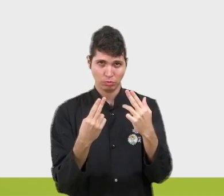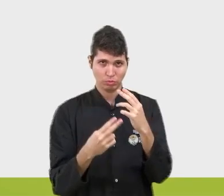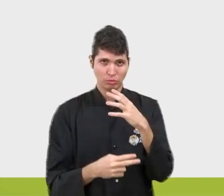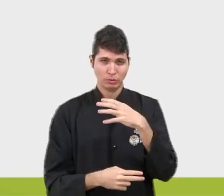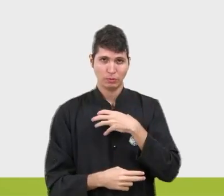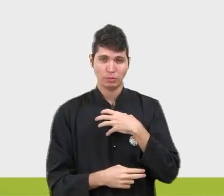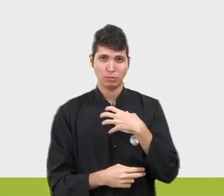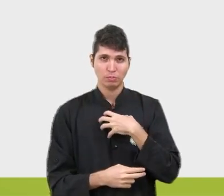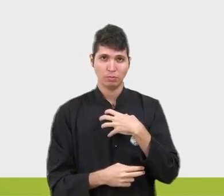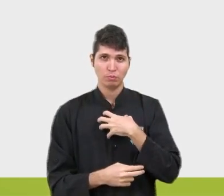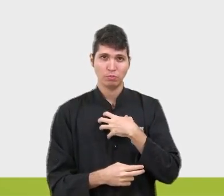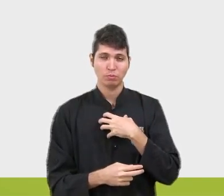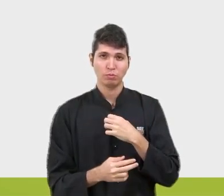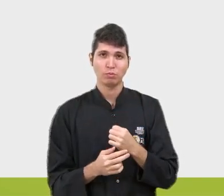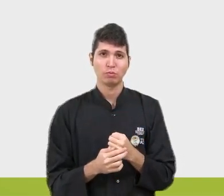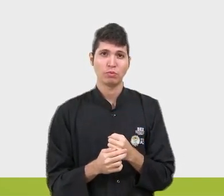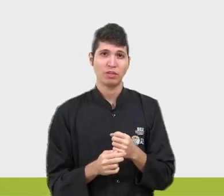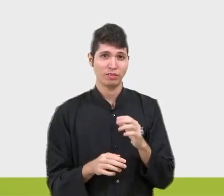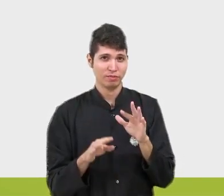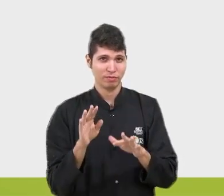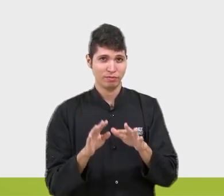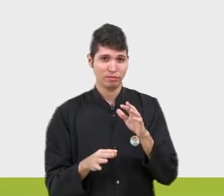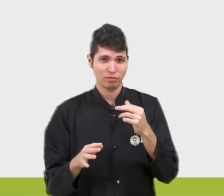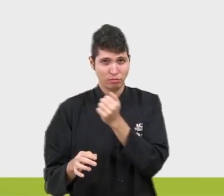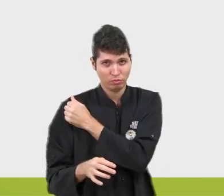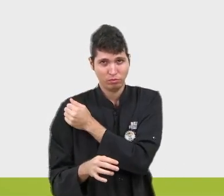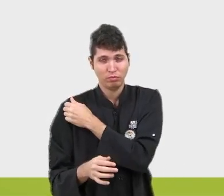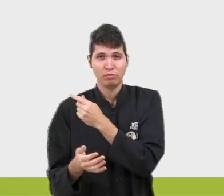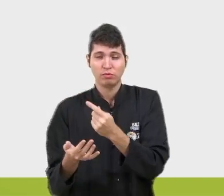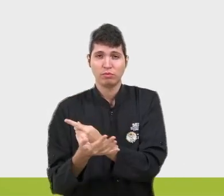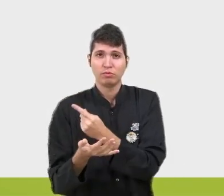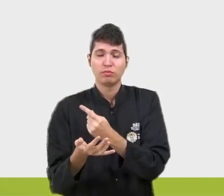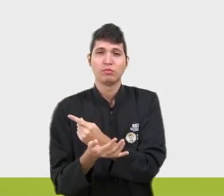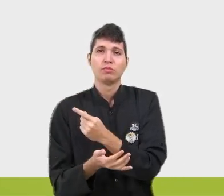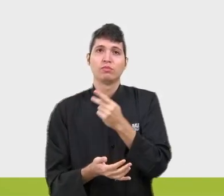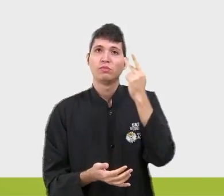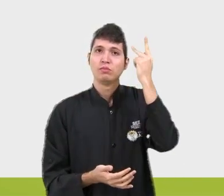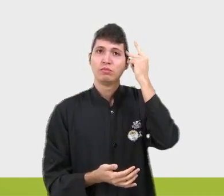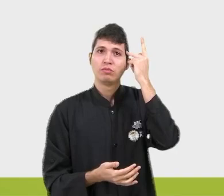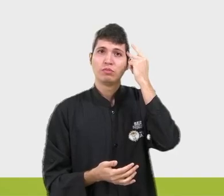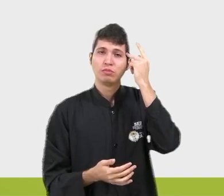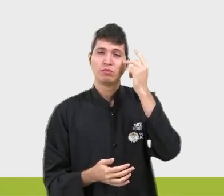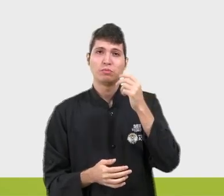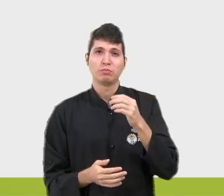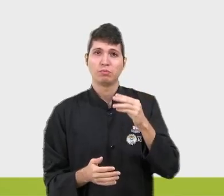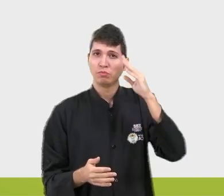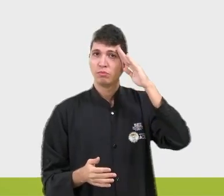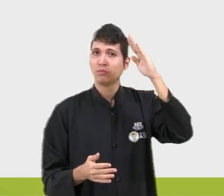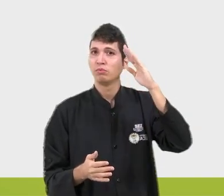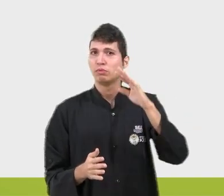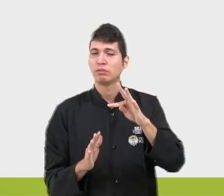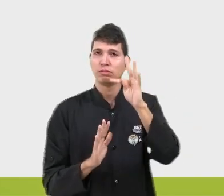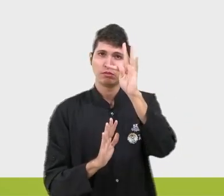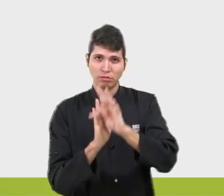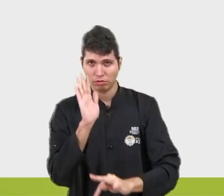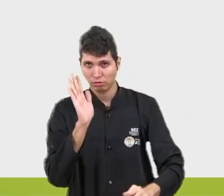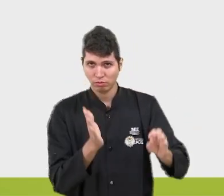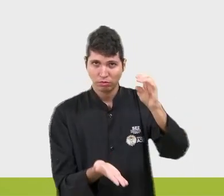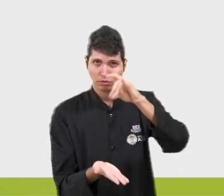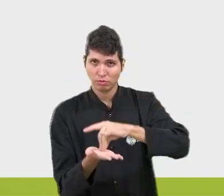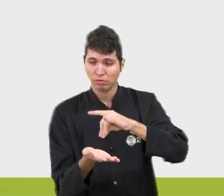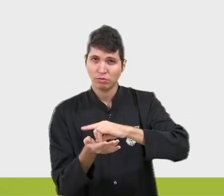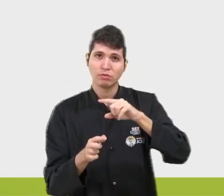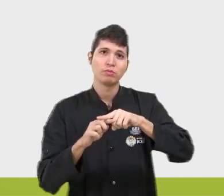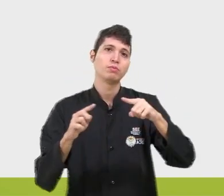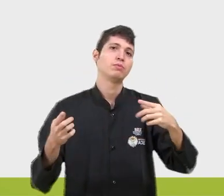um desvio, né? Um erro muito comum, né? Principalmente assim em textos oficiais, pasmem. Mas